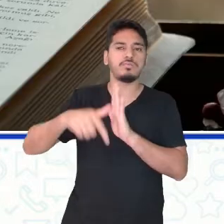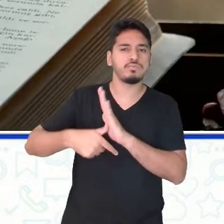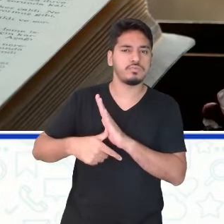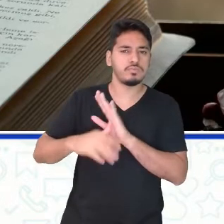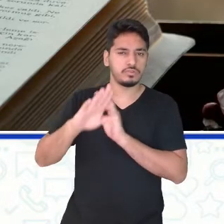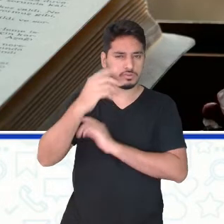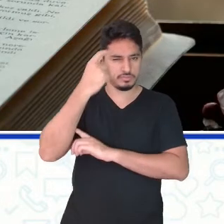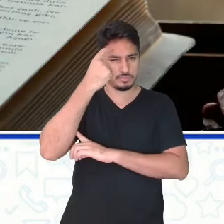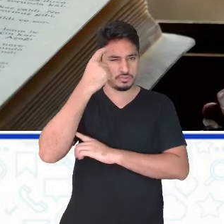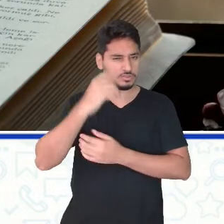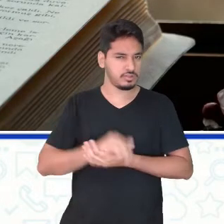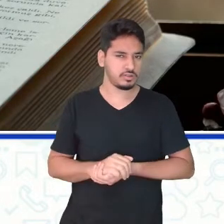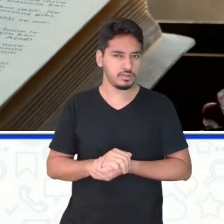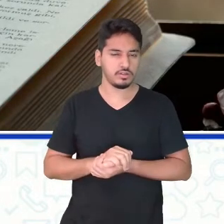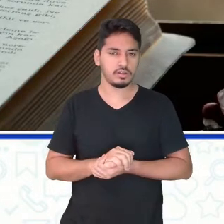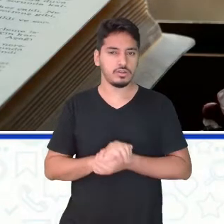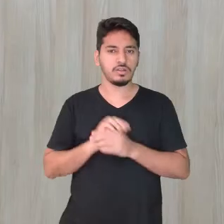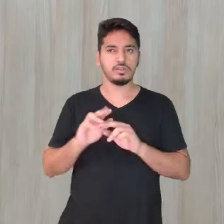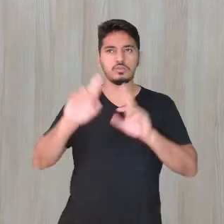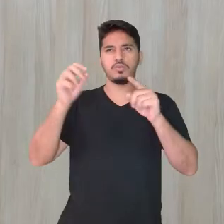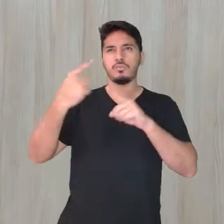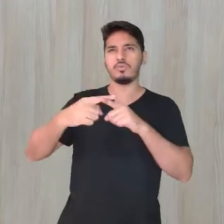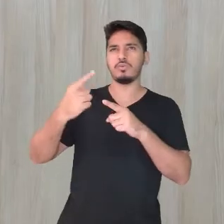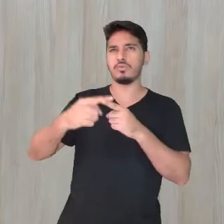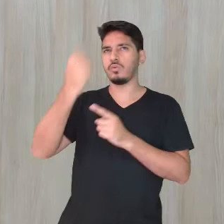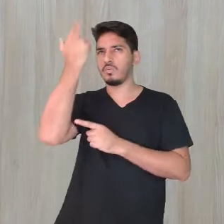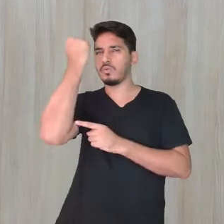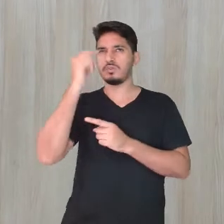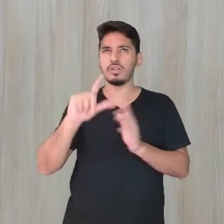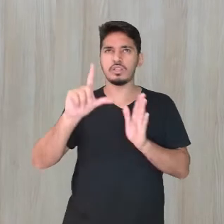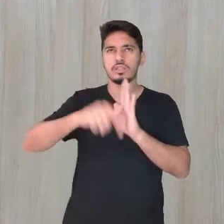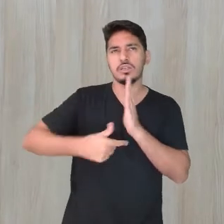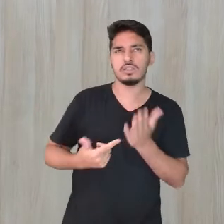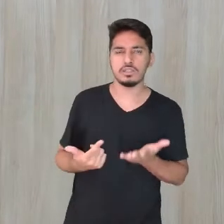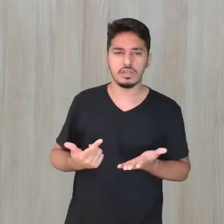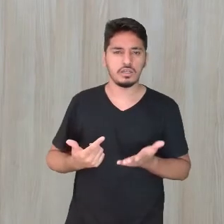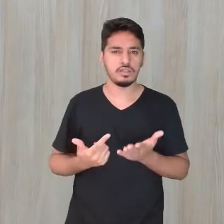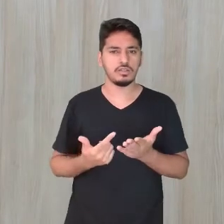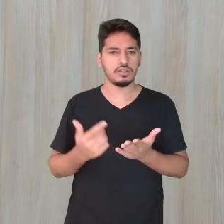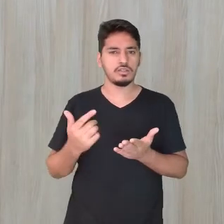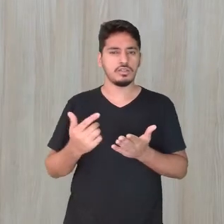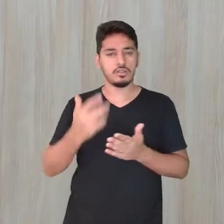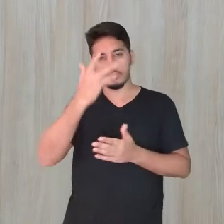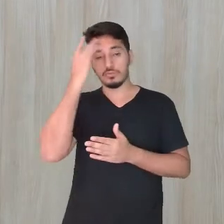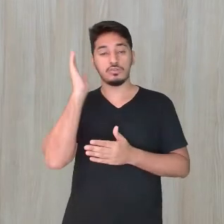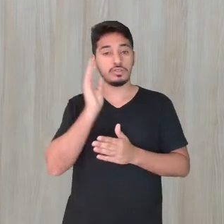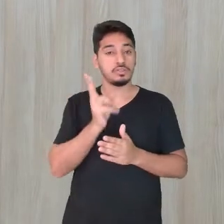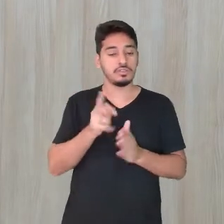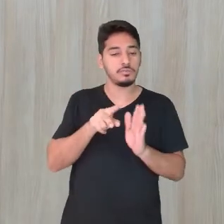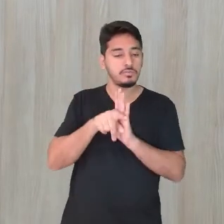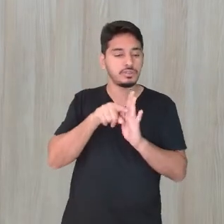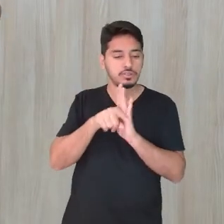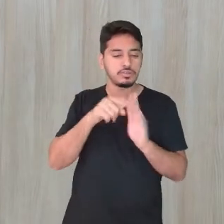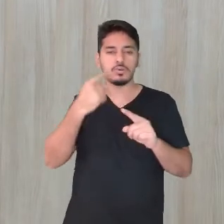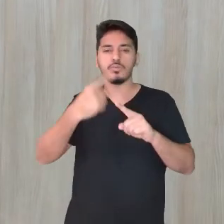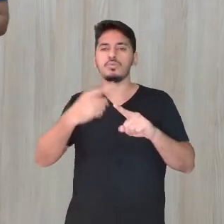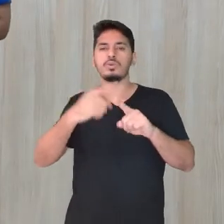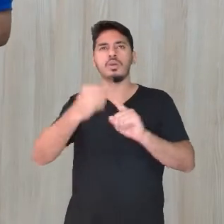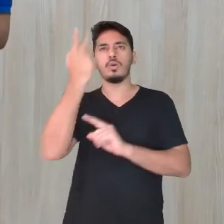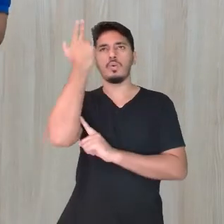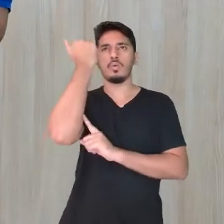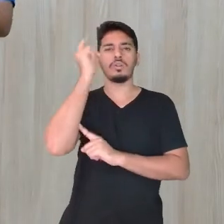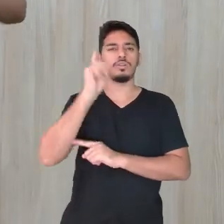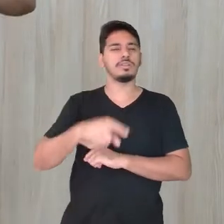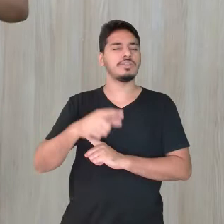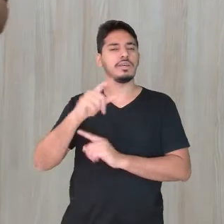parou para pensar aí sobre por que o coelho está atrasado o tempo todo? Tem muita gente que pesquisou, inclusive, sobre por que o coelho está